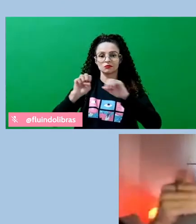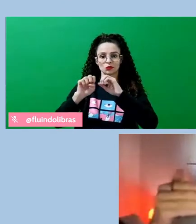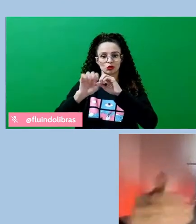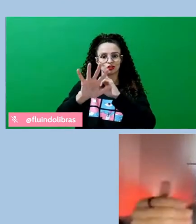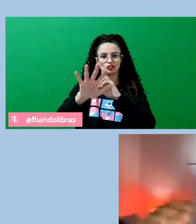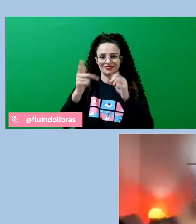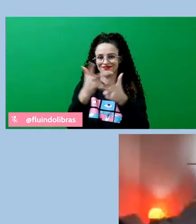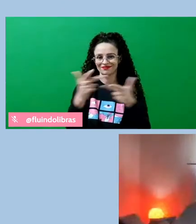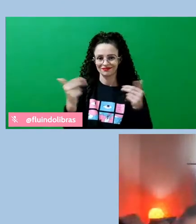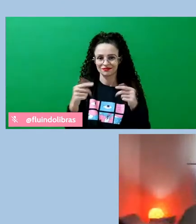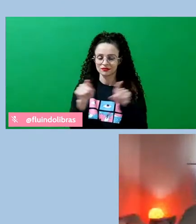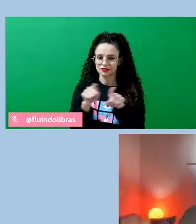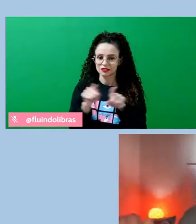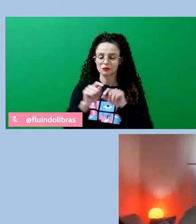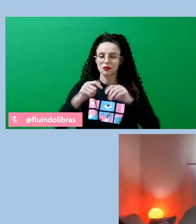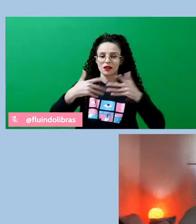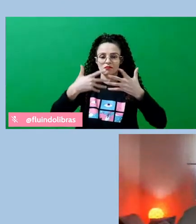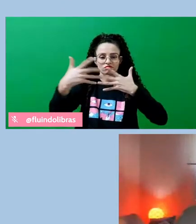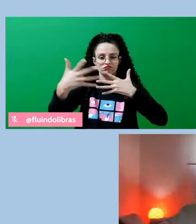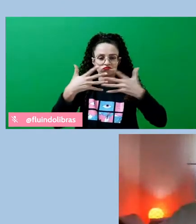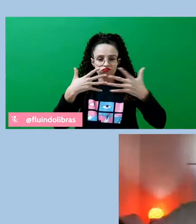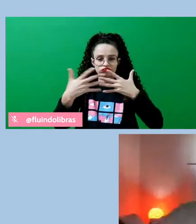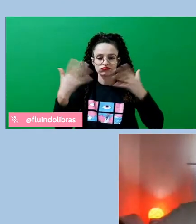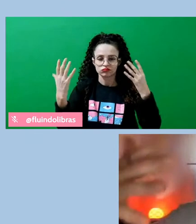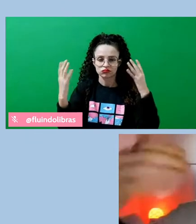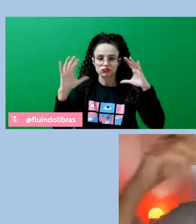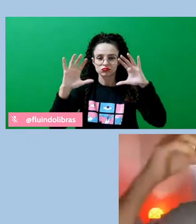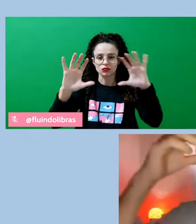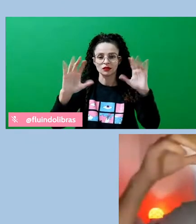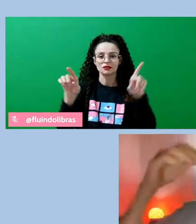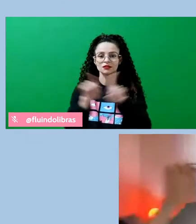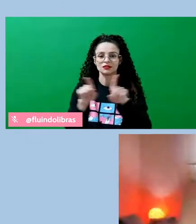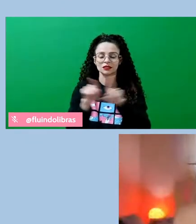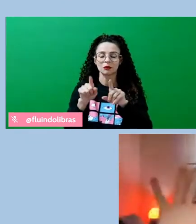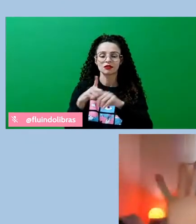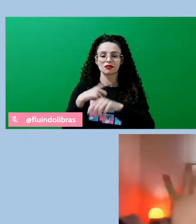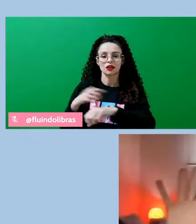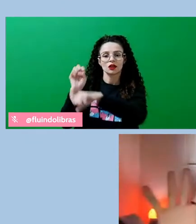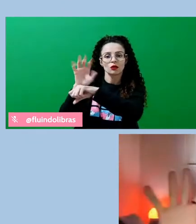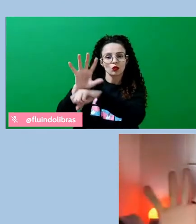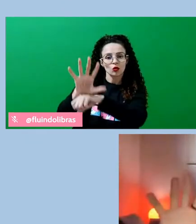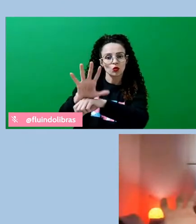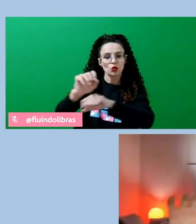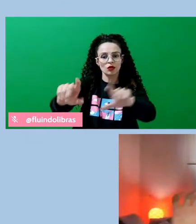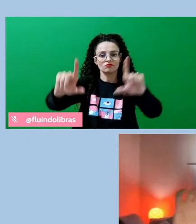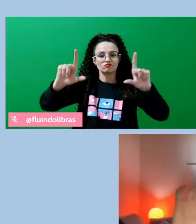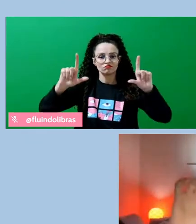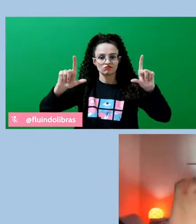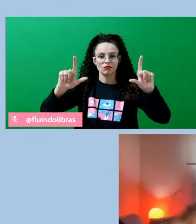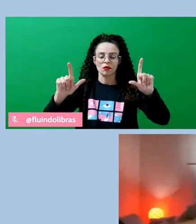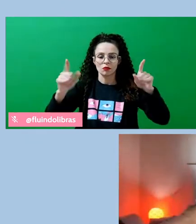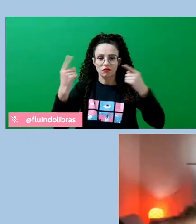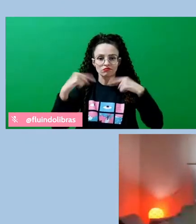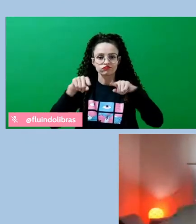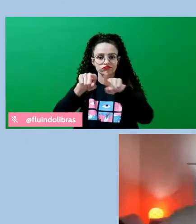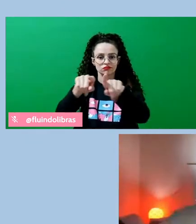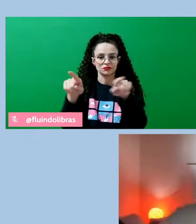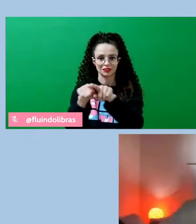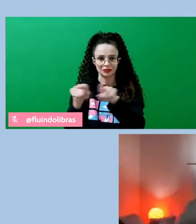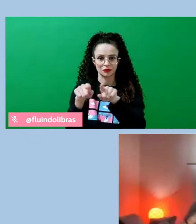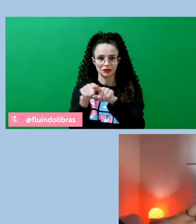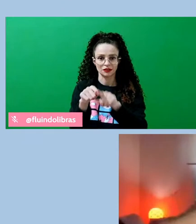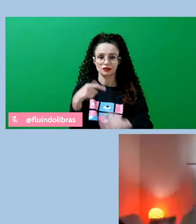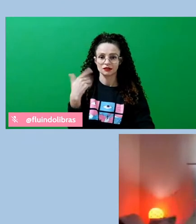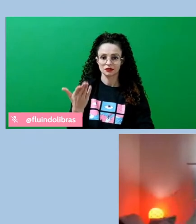né, translúcido, que fecha a boca de cena. Então, realmente, você tem projeções com cenas acontecendo ao mesmo tempo, né? Então, essa,